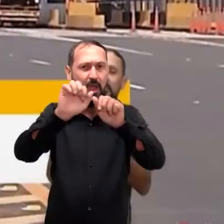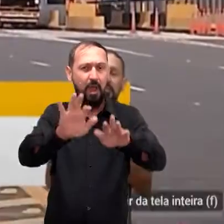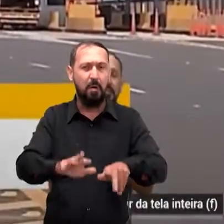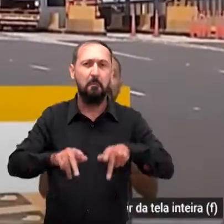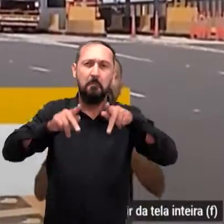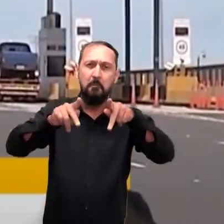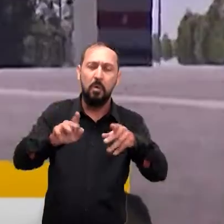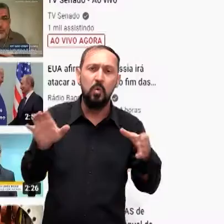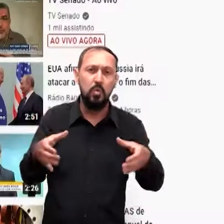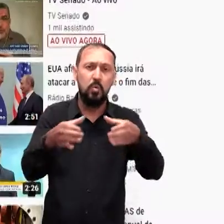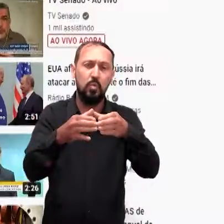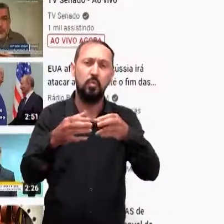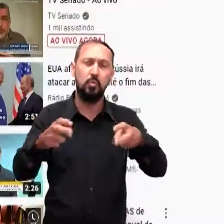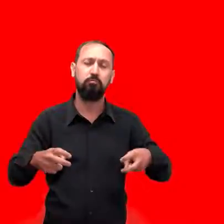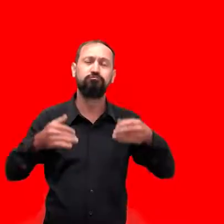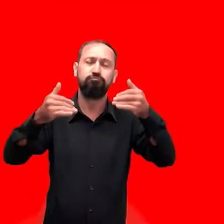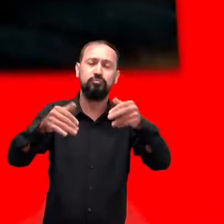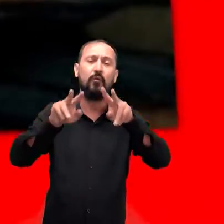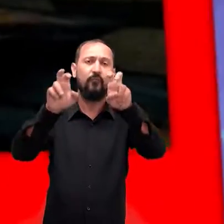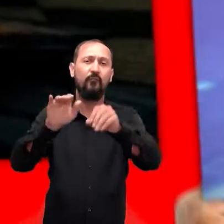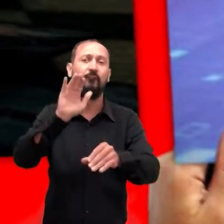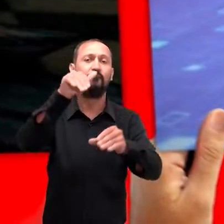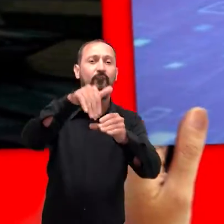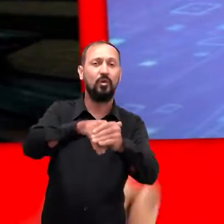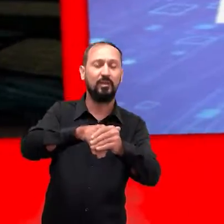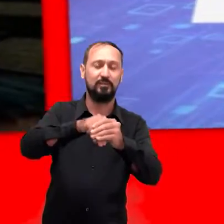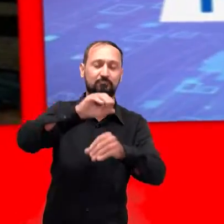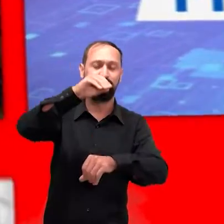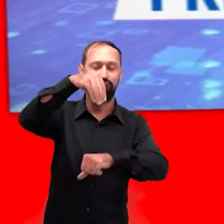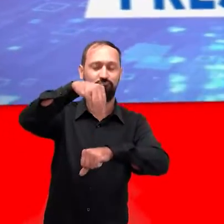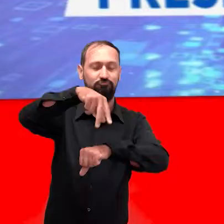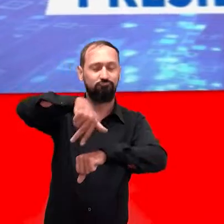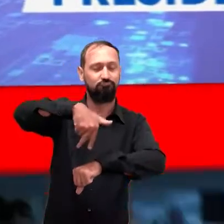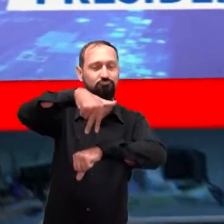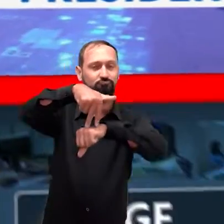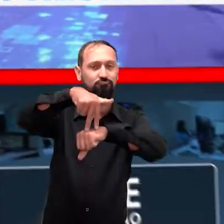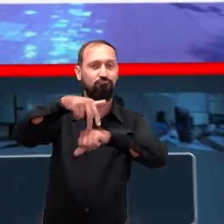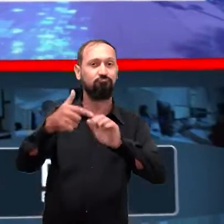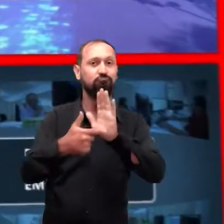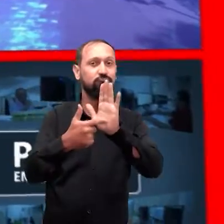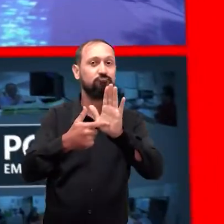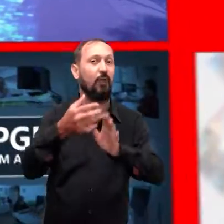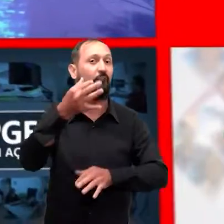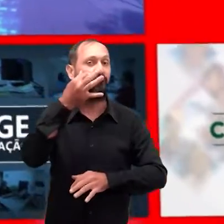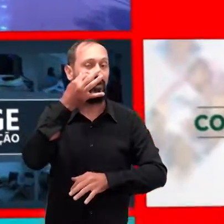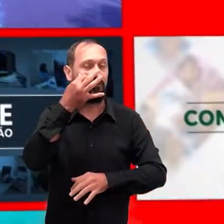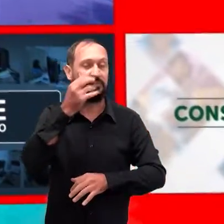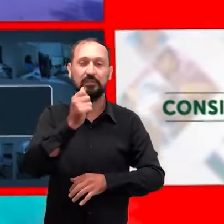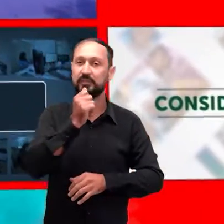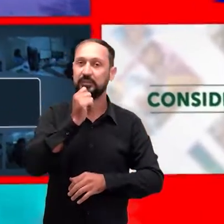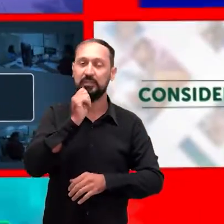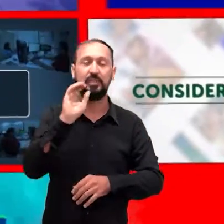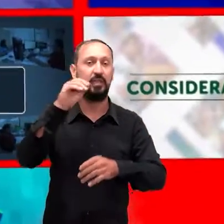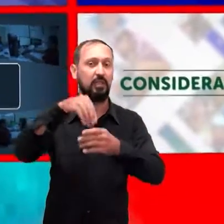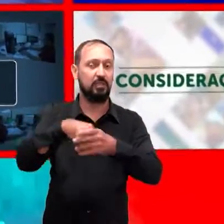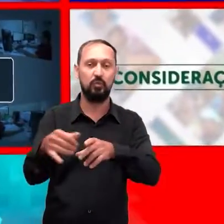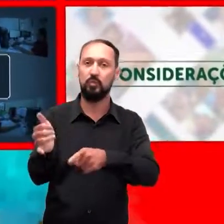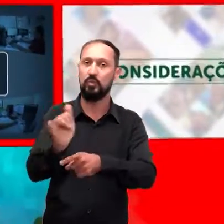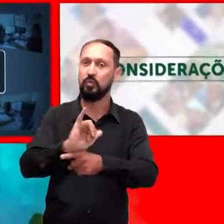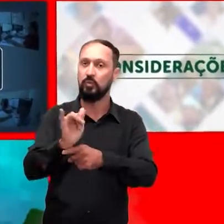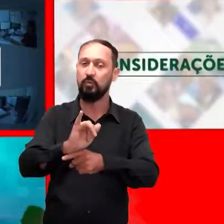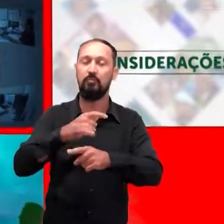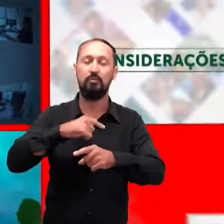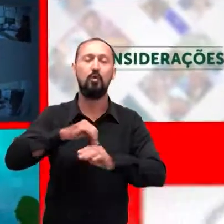Audiências públicas das comissões e votações em plenário são transmitidas ao vivo. Além disso, no canal